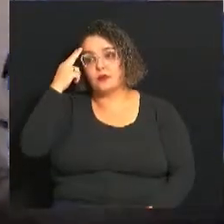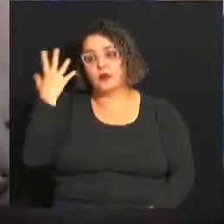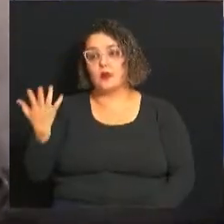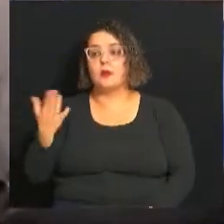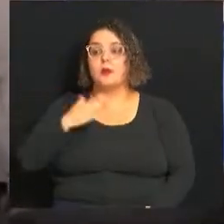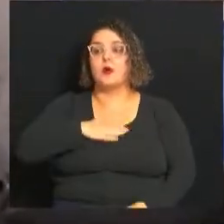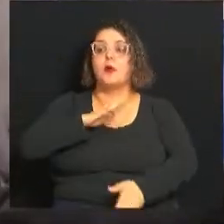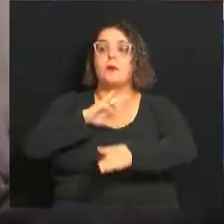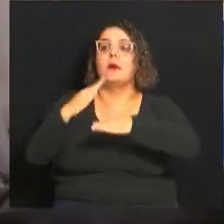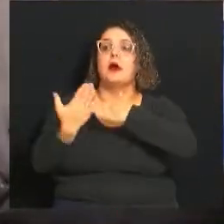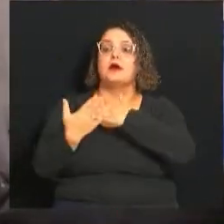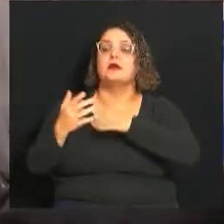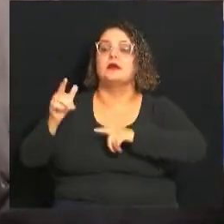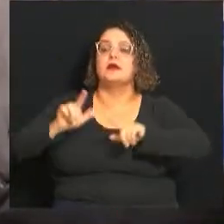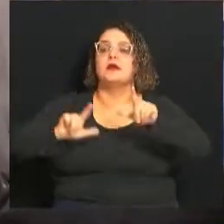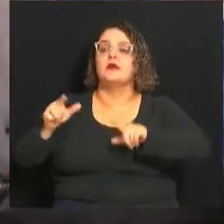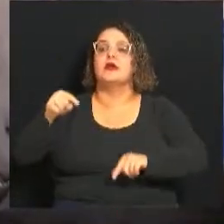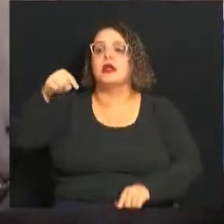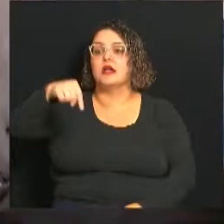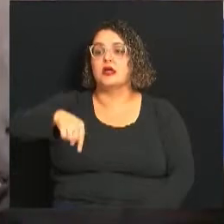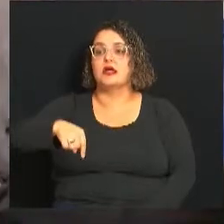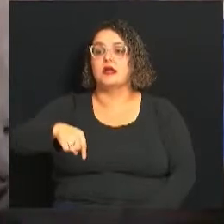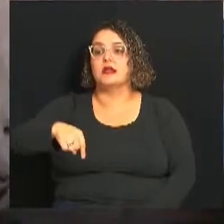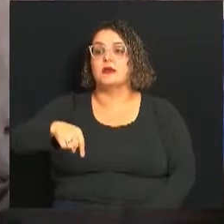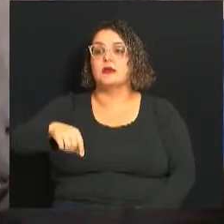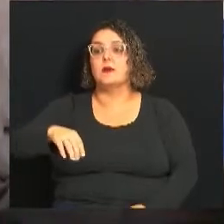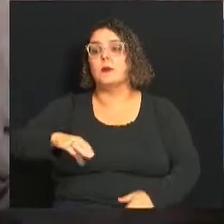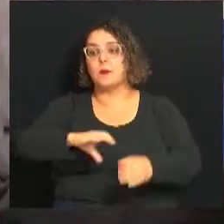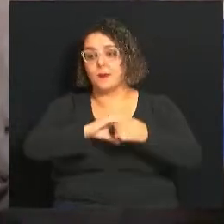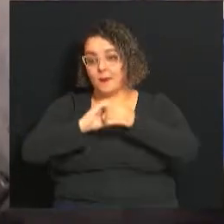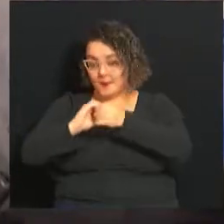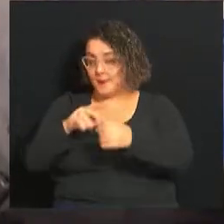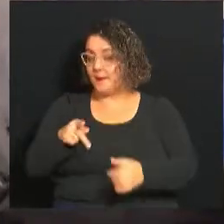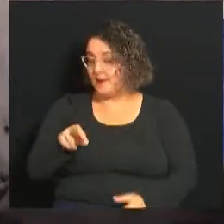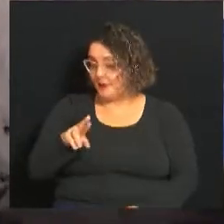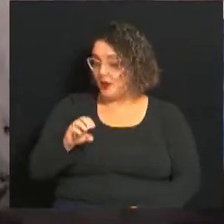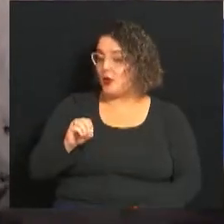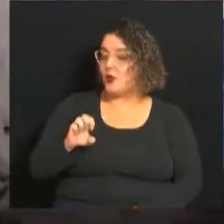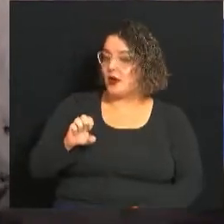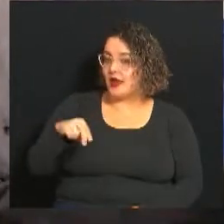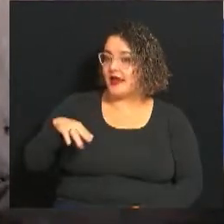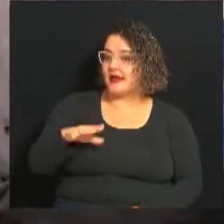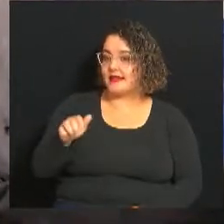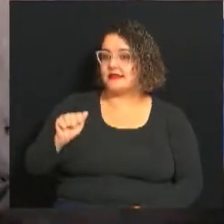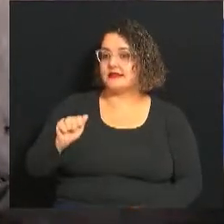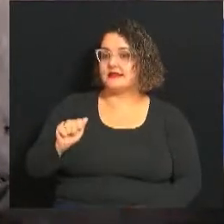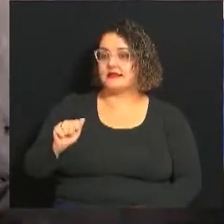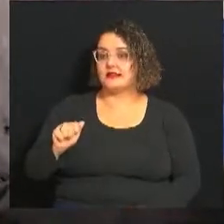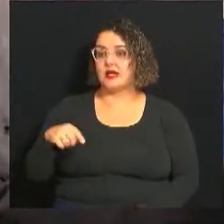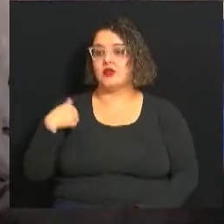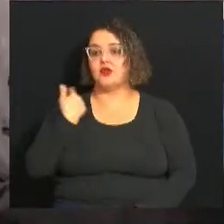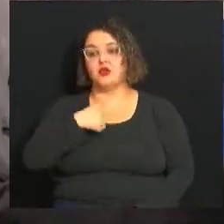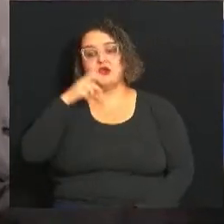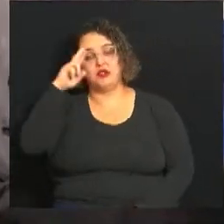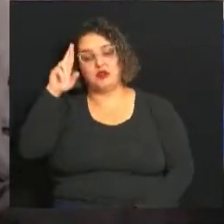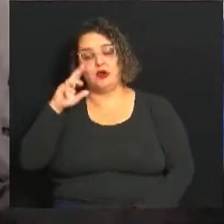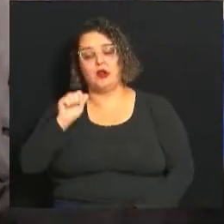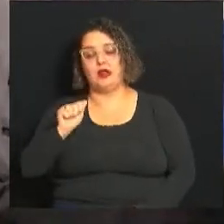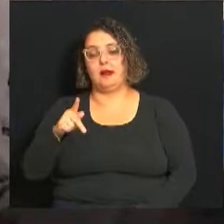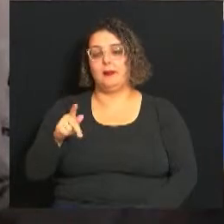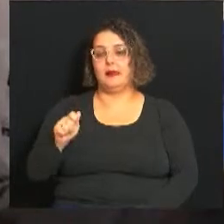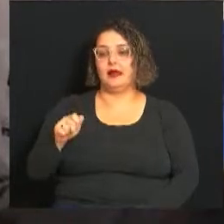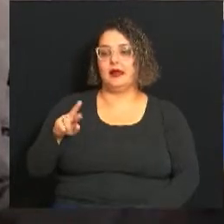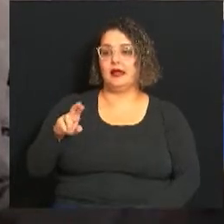na TV, aqui diretamente do Proença, a cooperativa Nossa Senhora Aparecida. O pessoal precisa que as